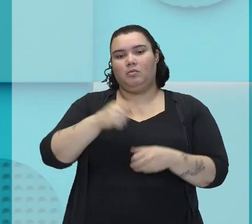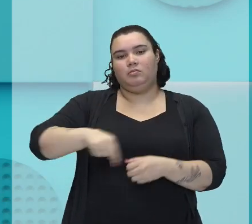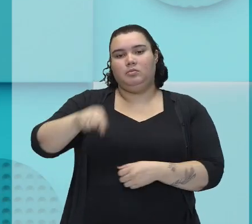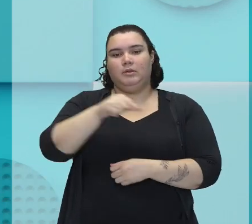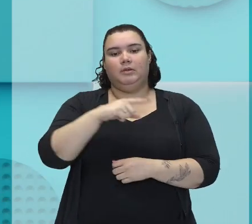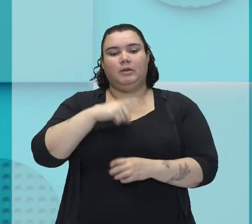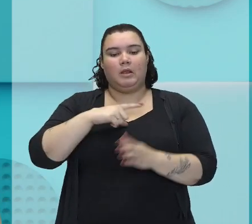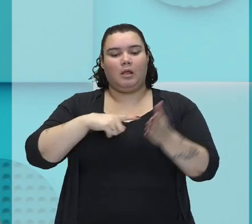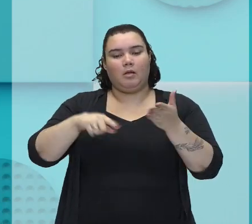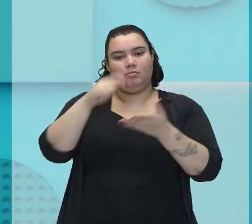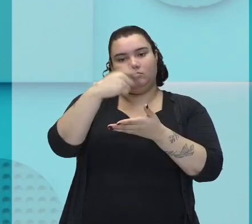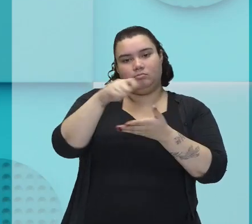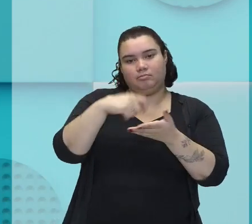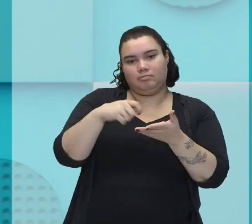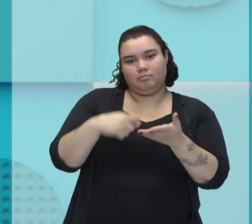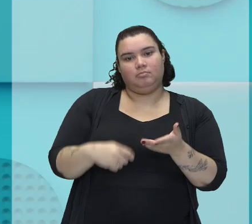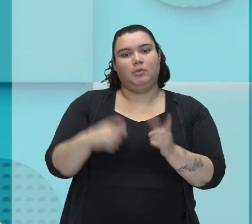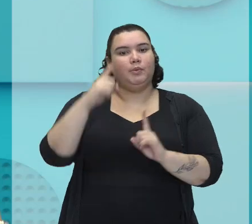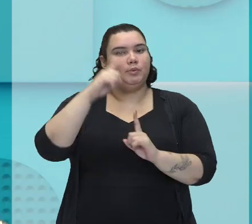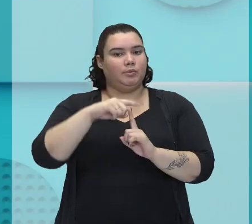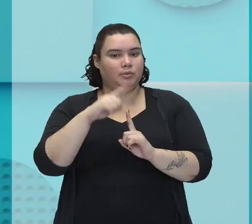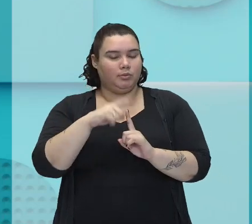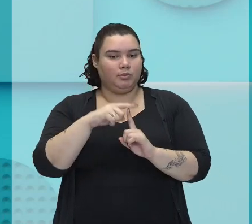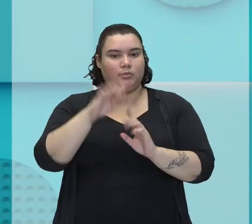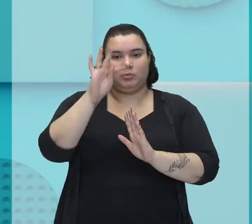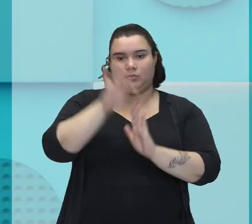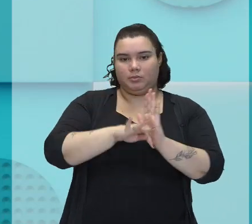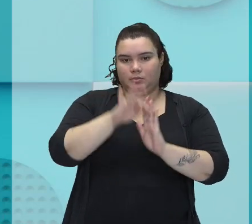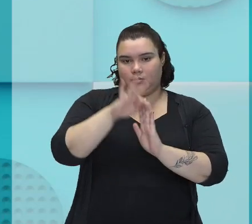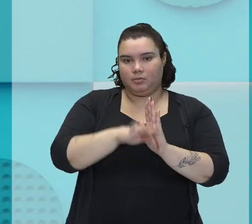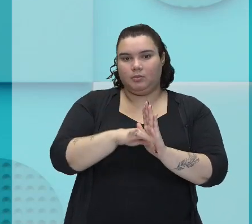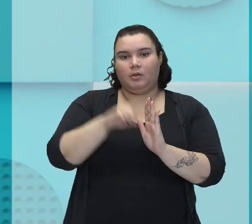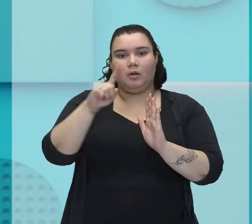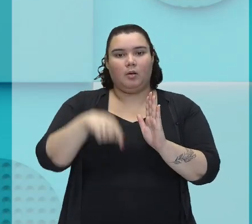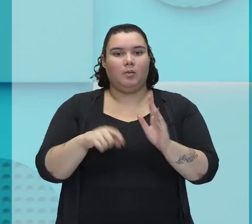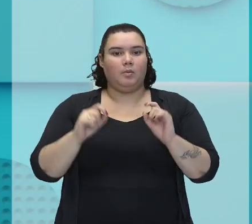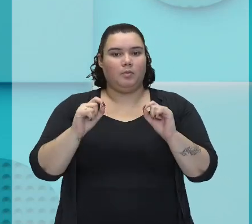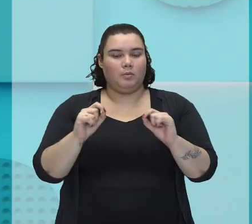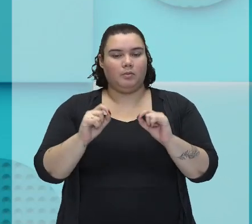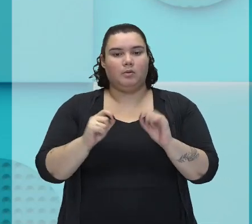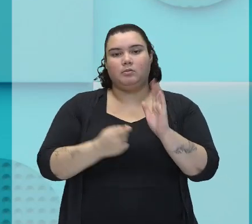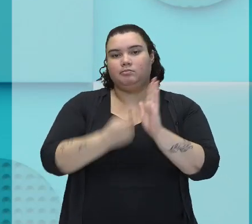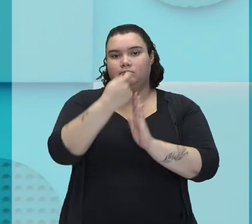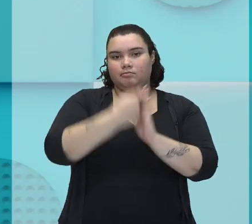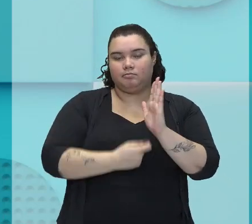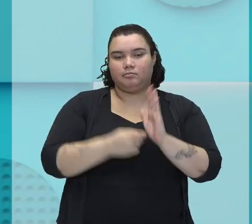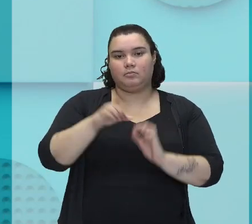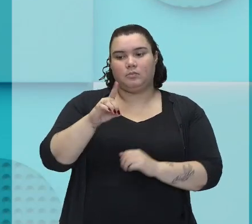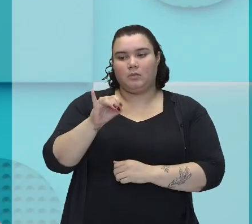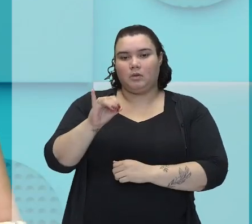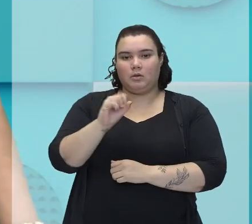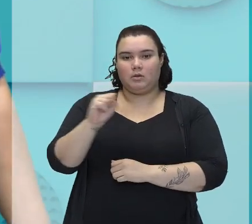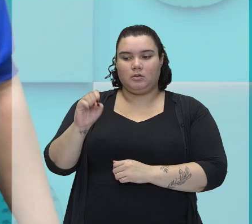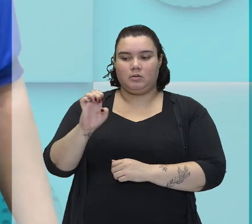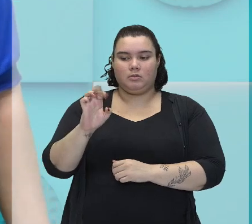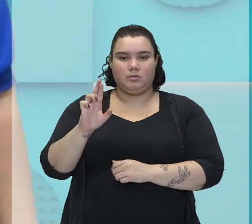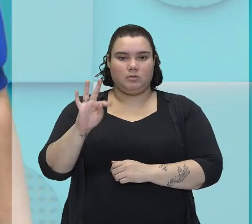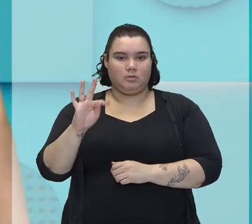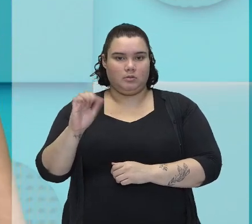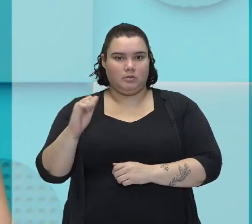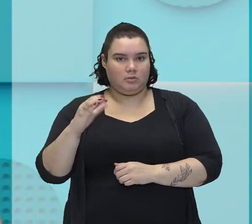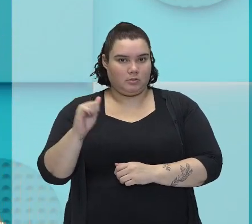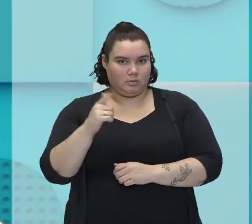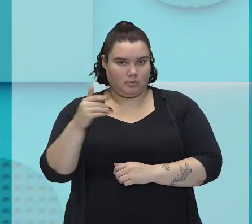na escrita essa tipologia textual chamada dissertação, certinho? Pois